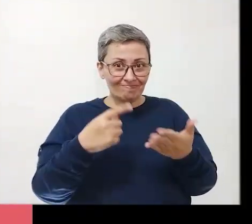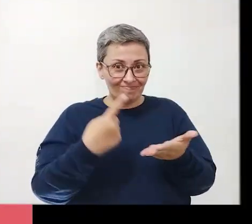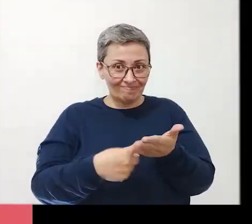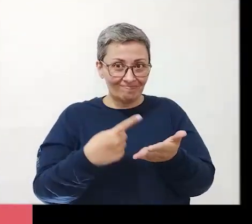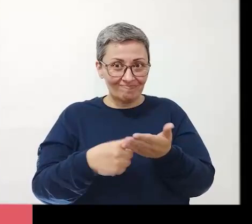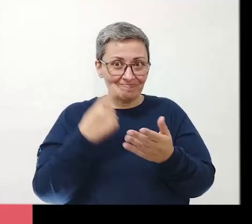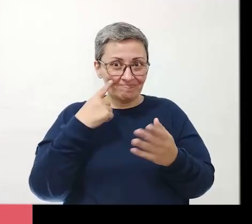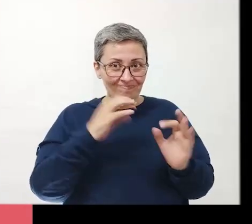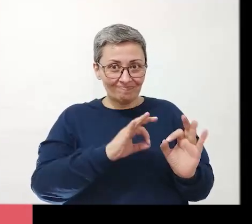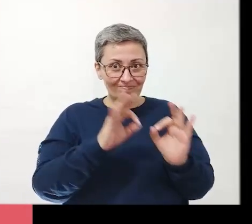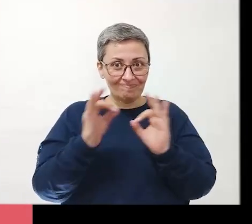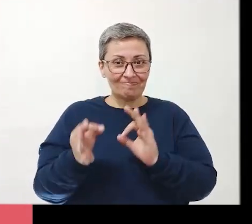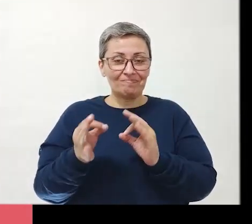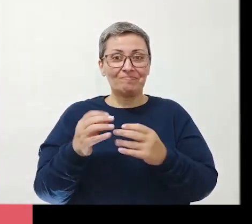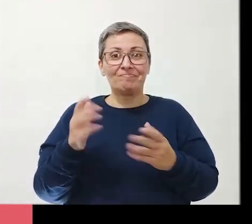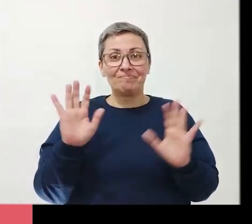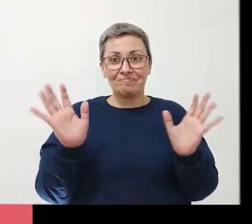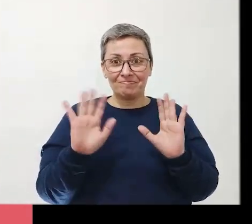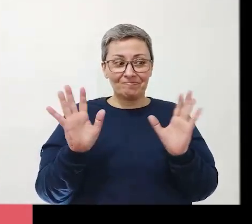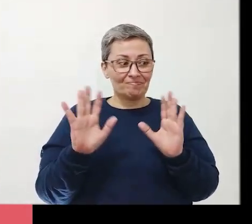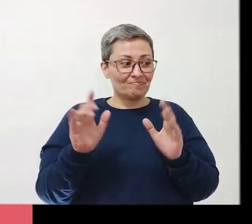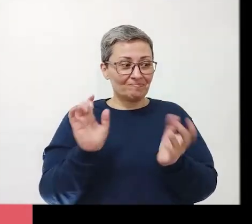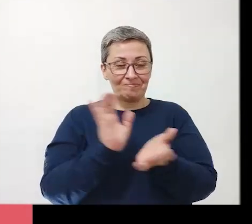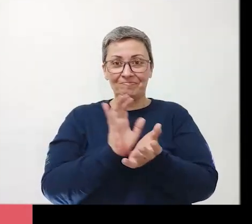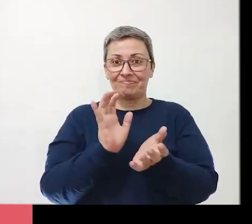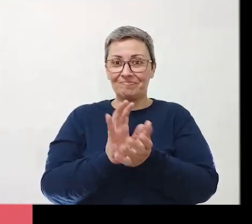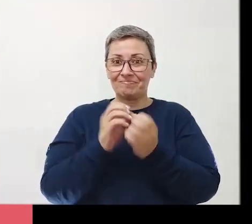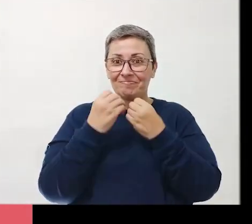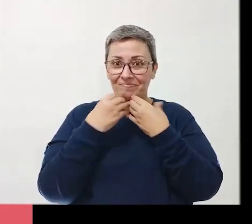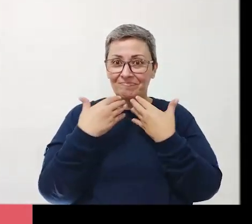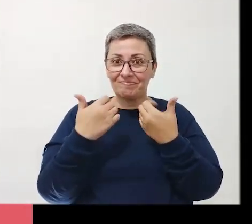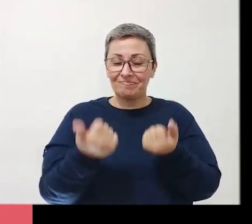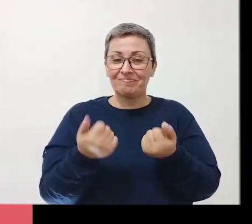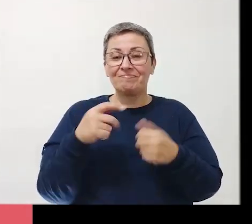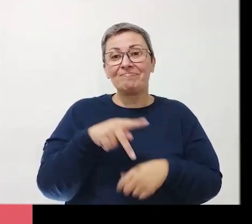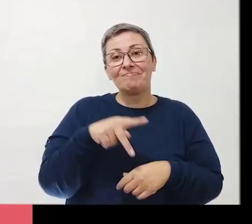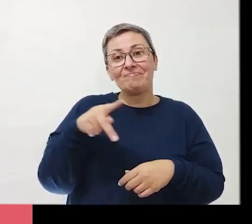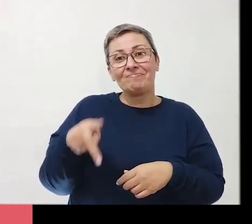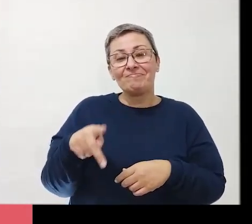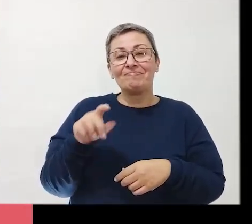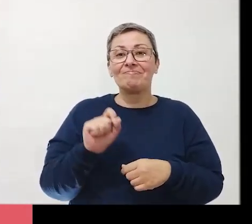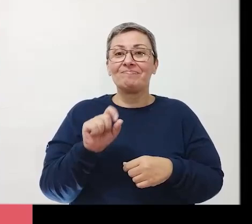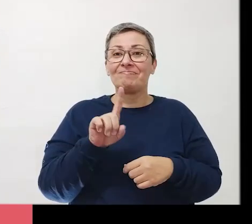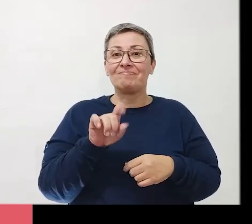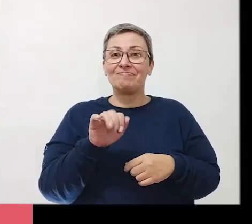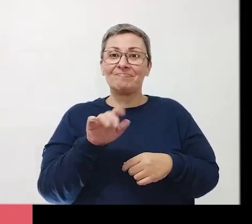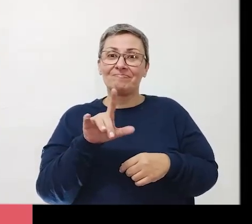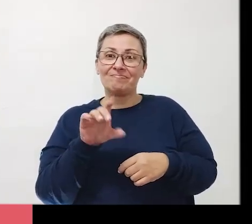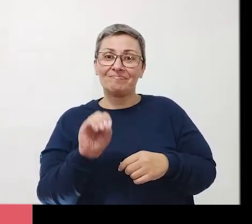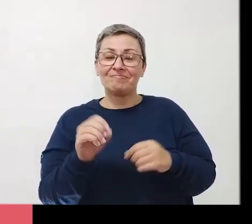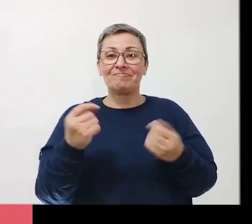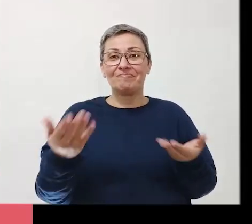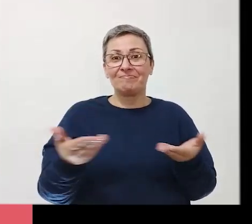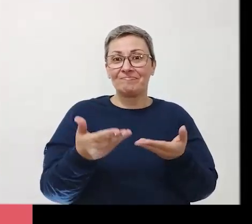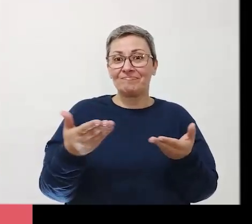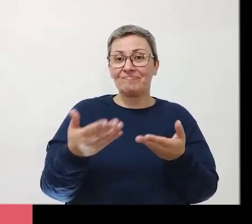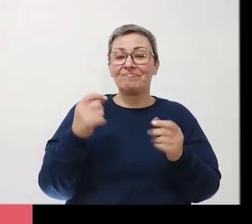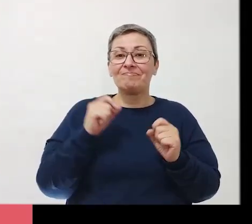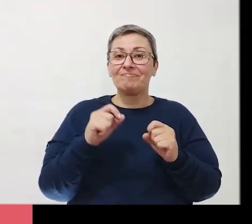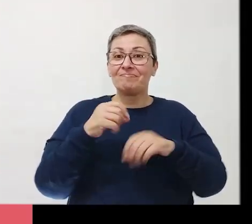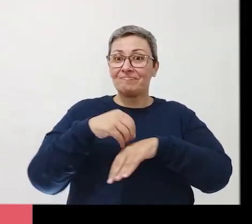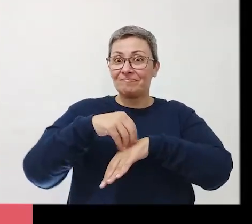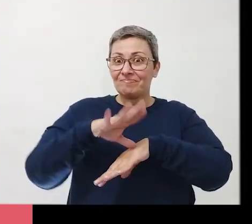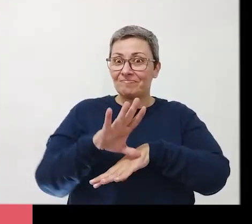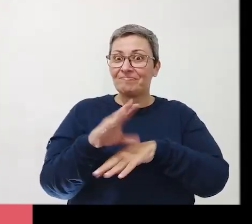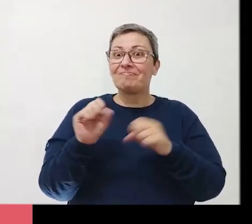Olá pessoal, tudo bem com vocês? Eu sou o professor Adriano e trago hoje uma dica que poderá ajudar